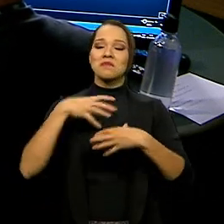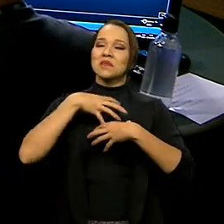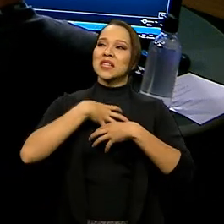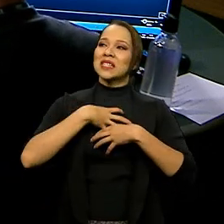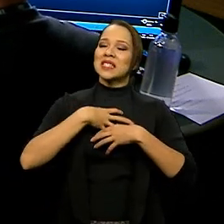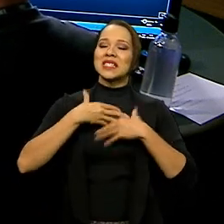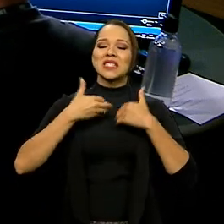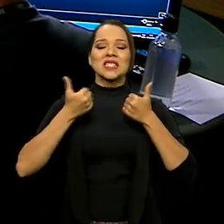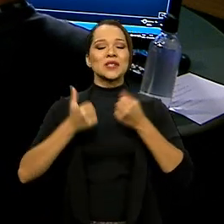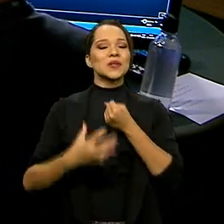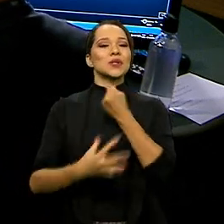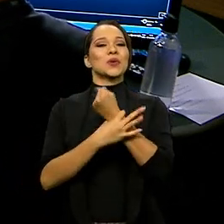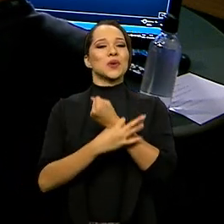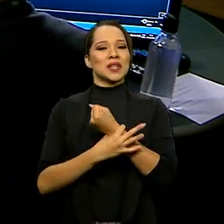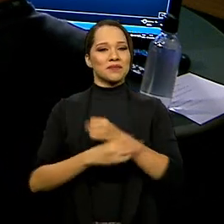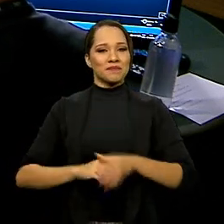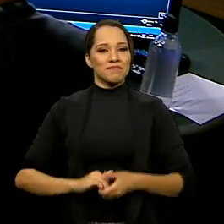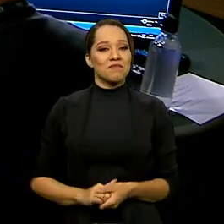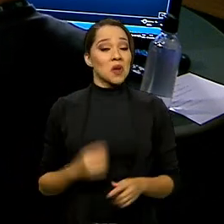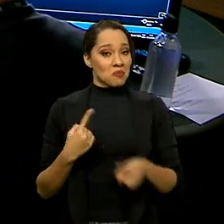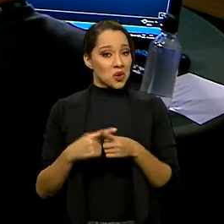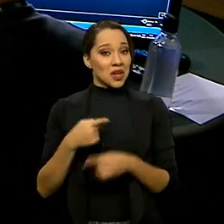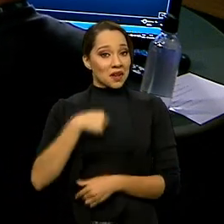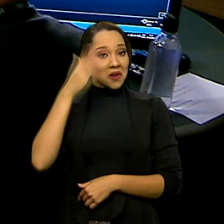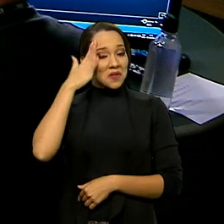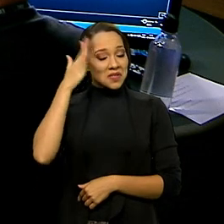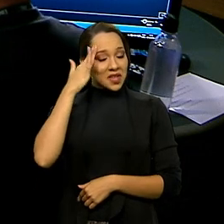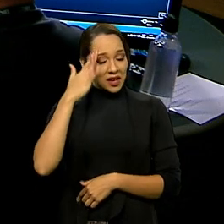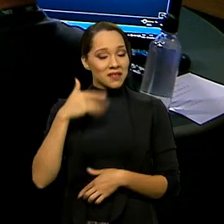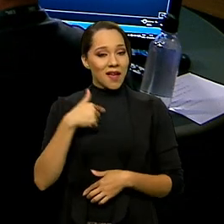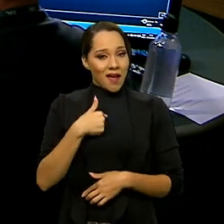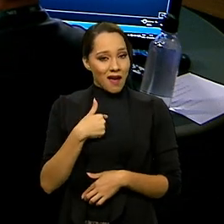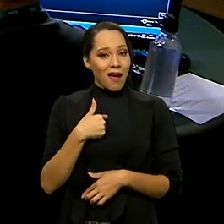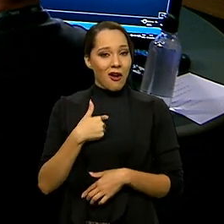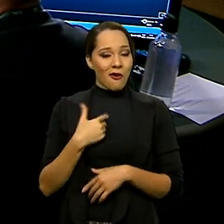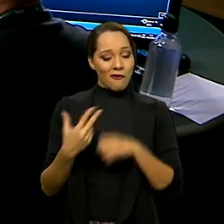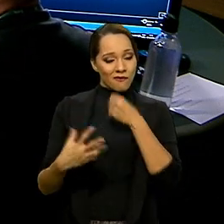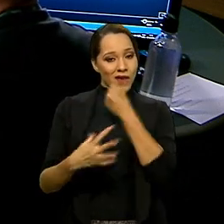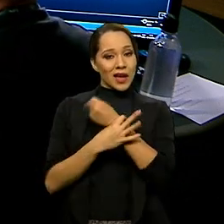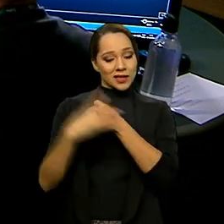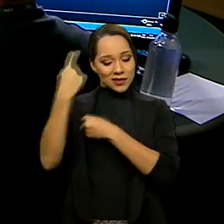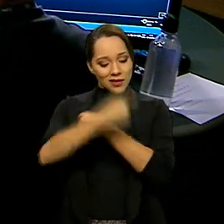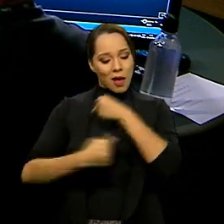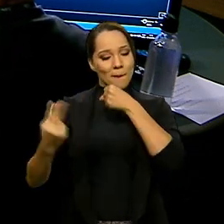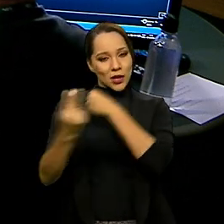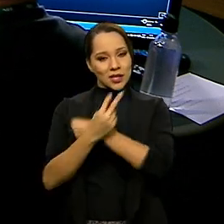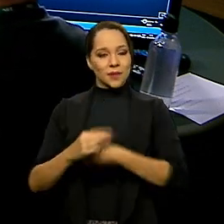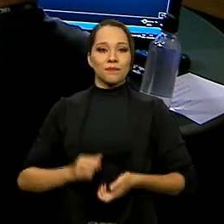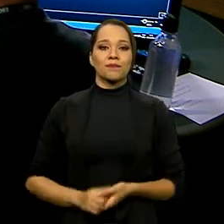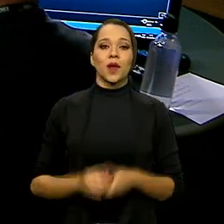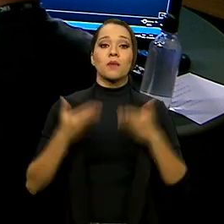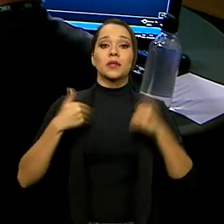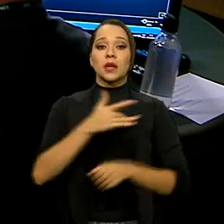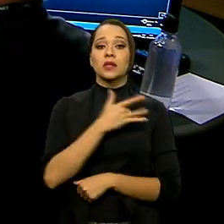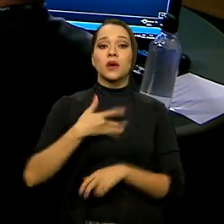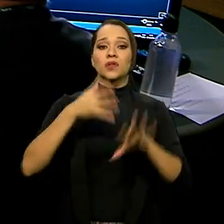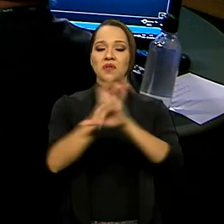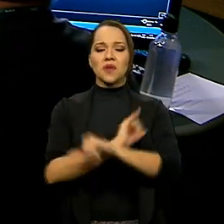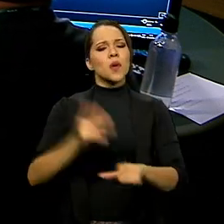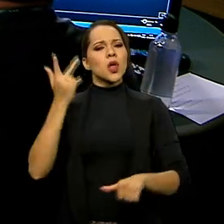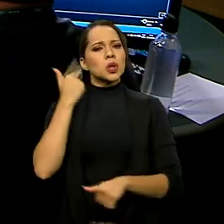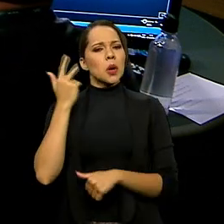sentindo completamente segura, porque eu sei que eu estou imunizada. O Ministério da Saúde informa que é